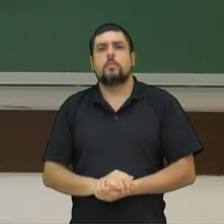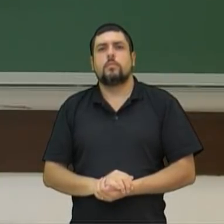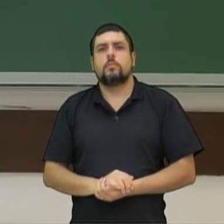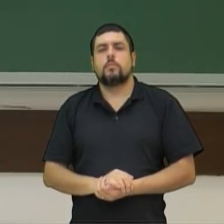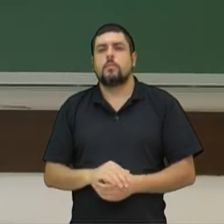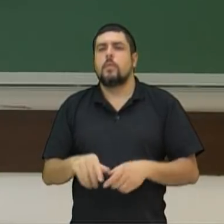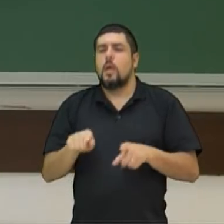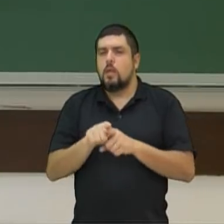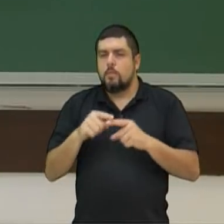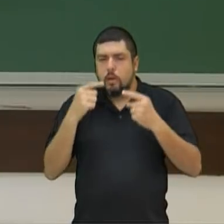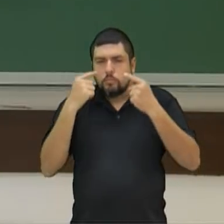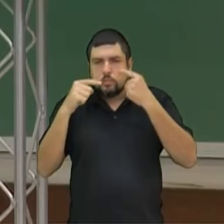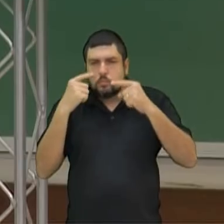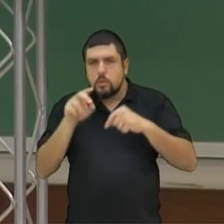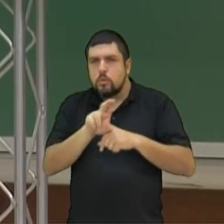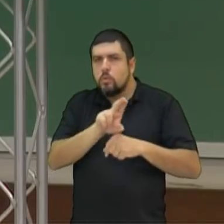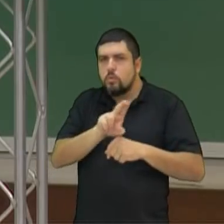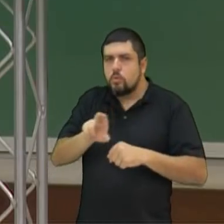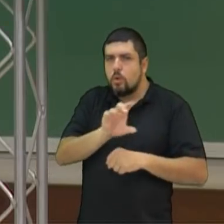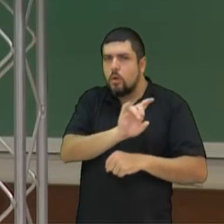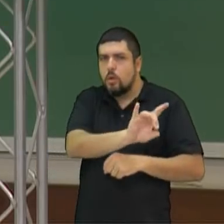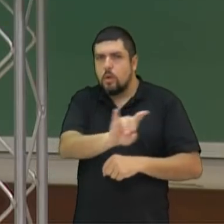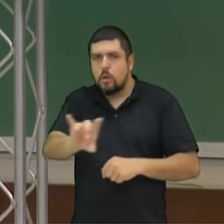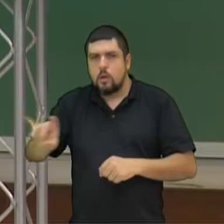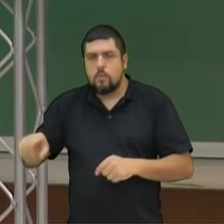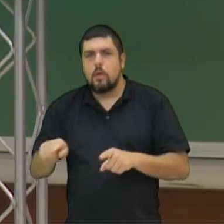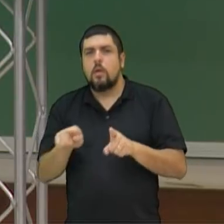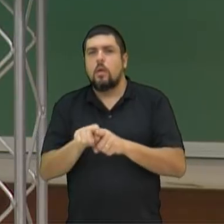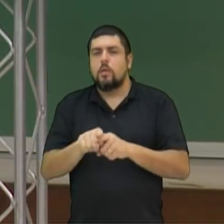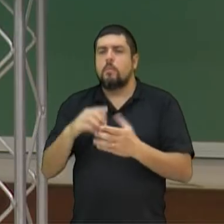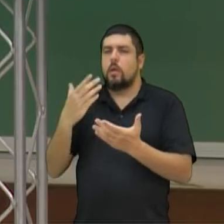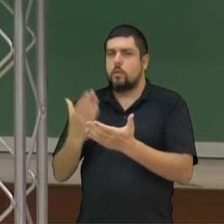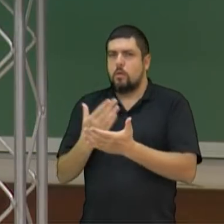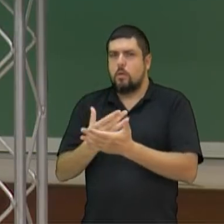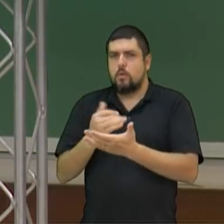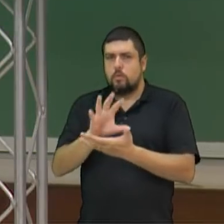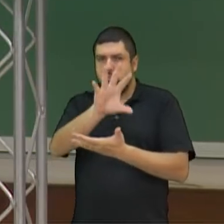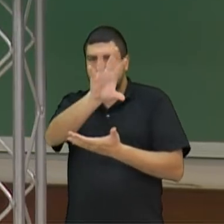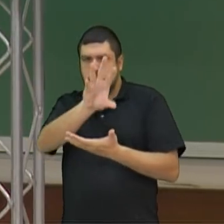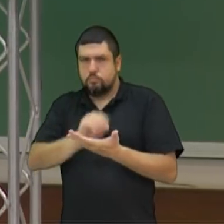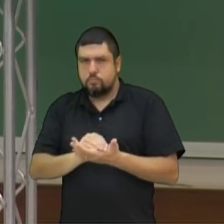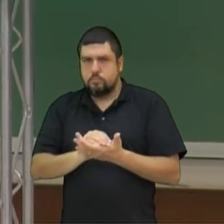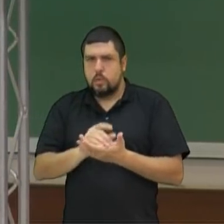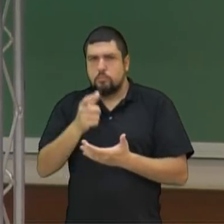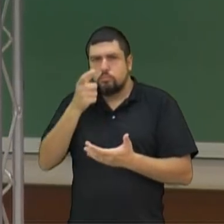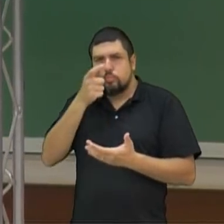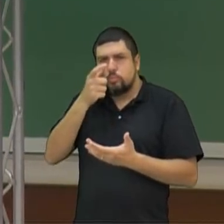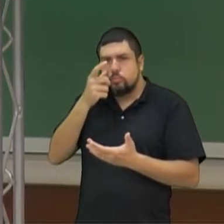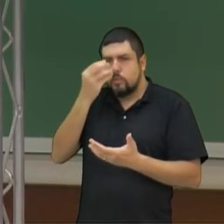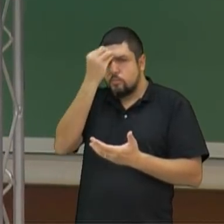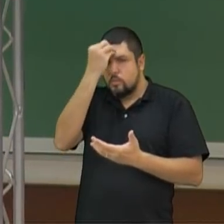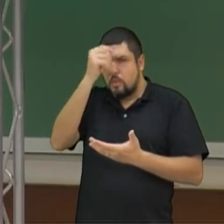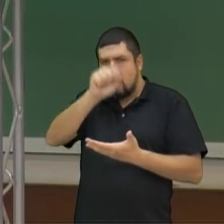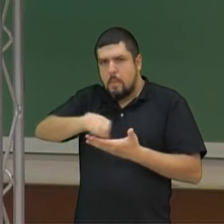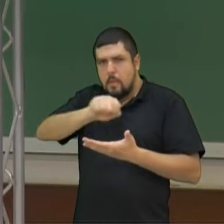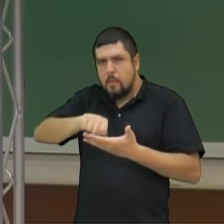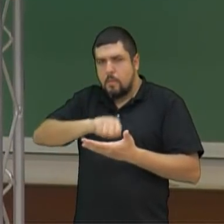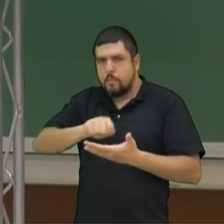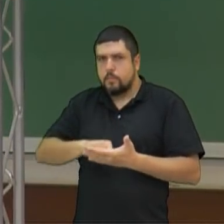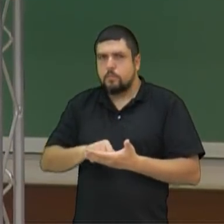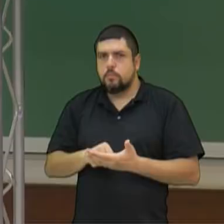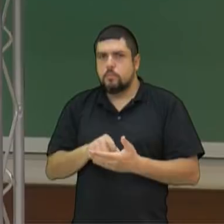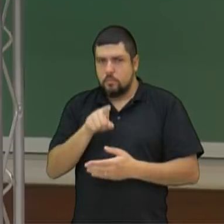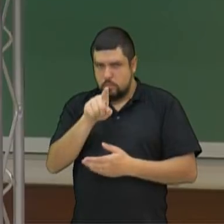descobrir o nome desses cátions e estar com o caderno para realizar anotações. Está anotando os conteúdos? Está anotando